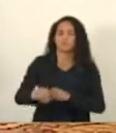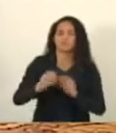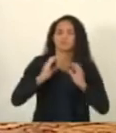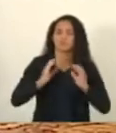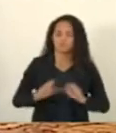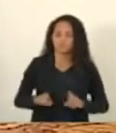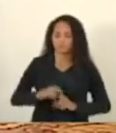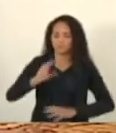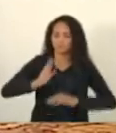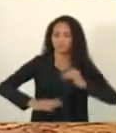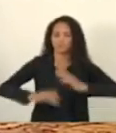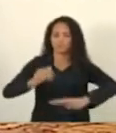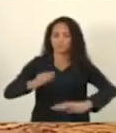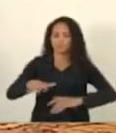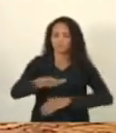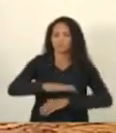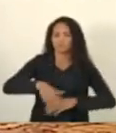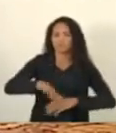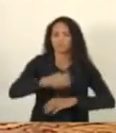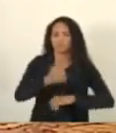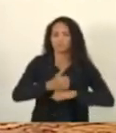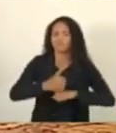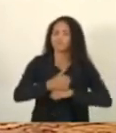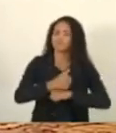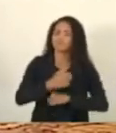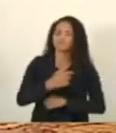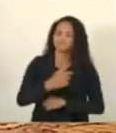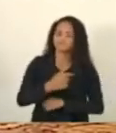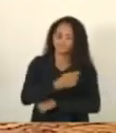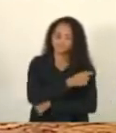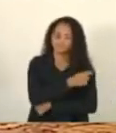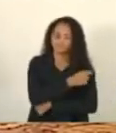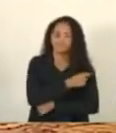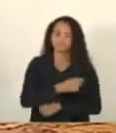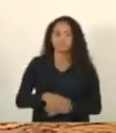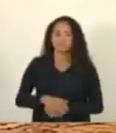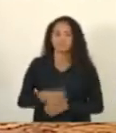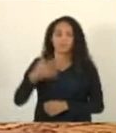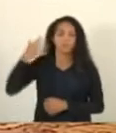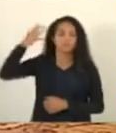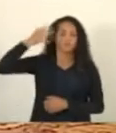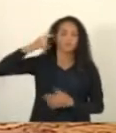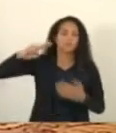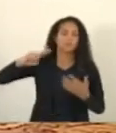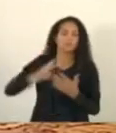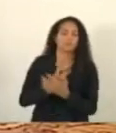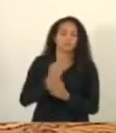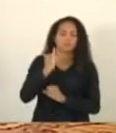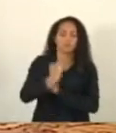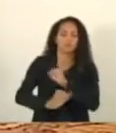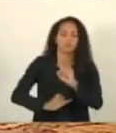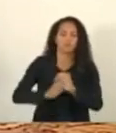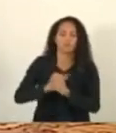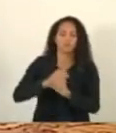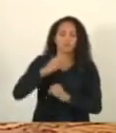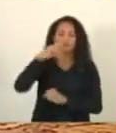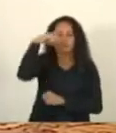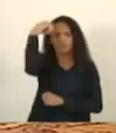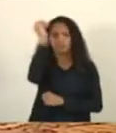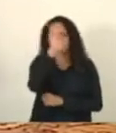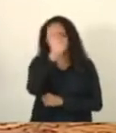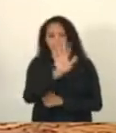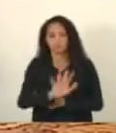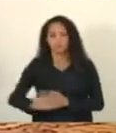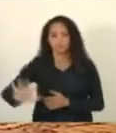e profissional dos estudantes. O evento aconteceu online em todo o Brasil e